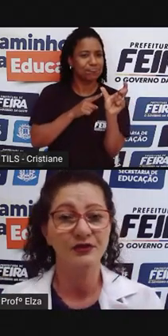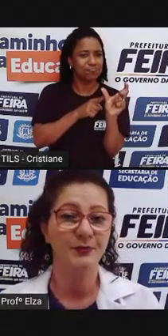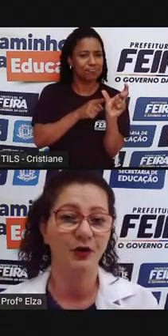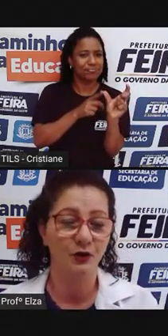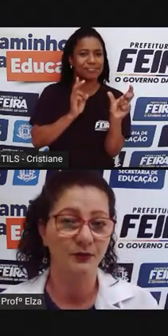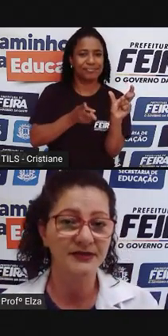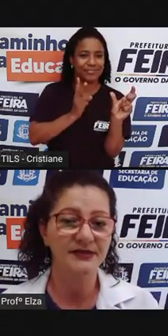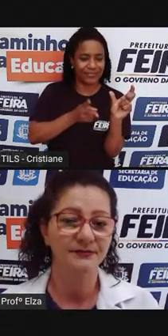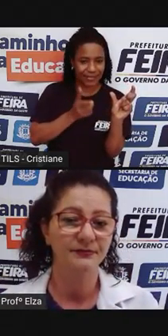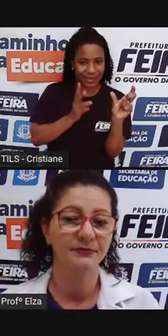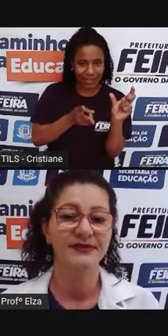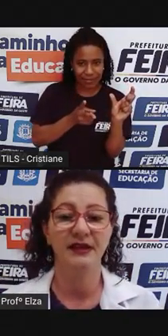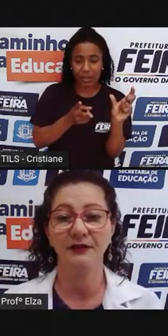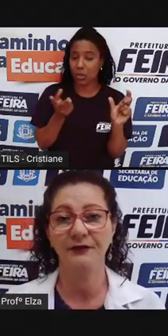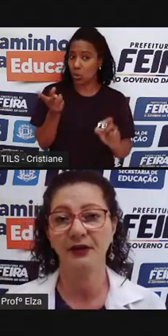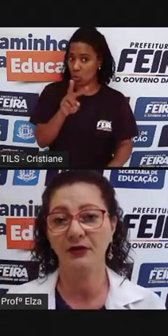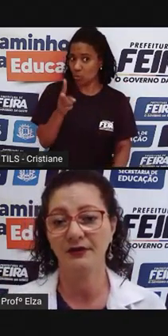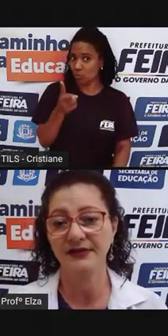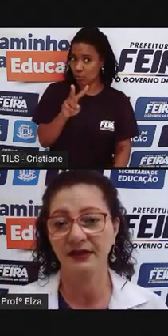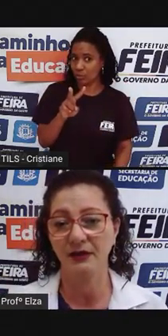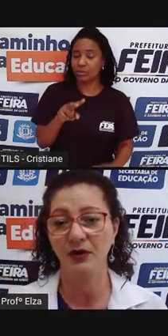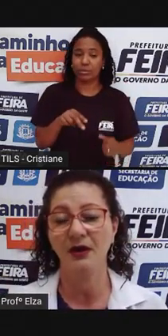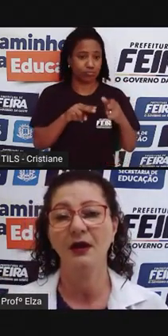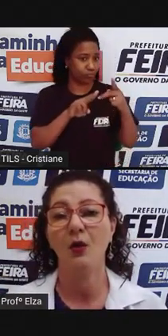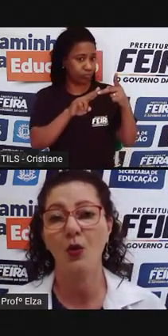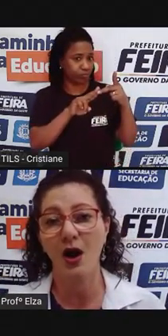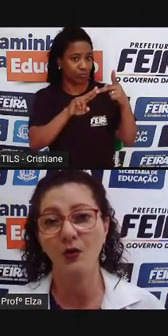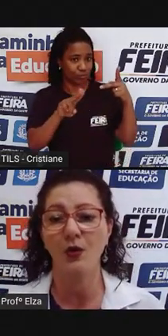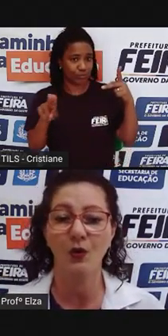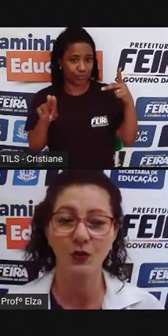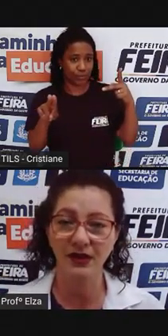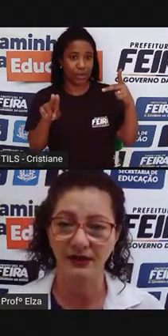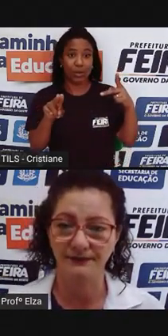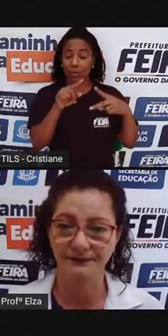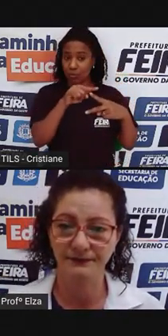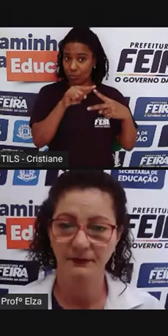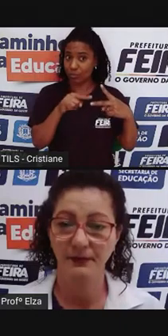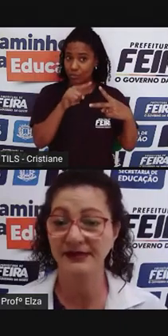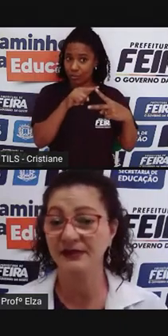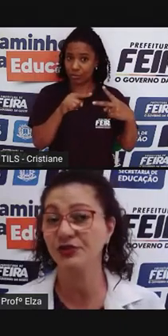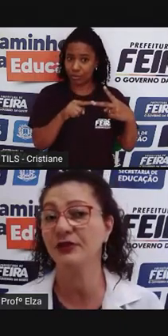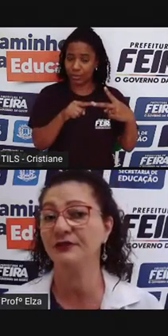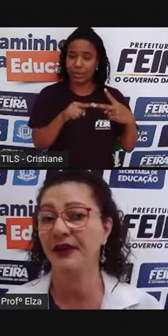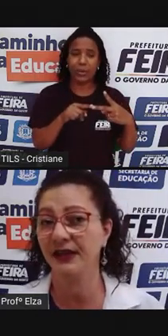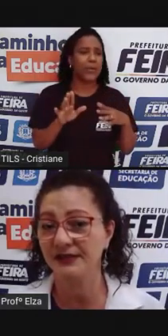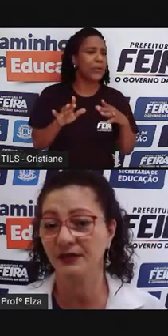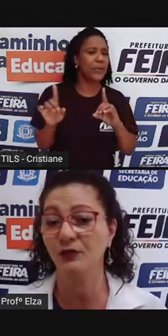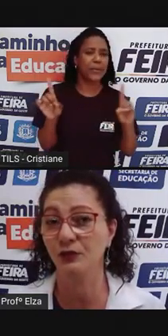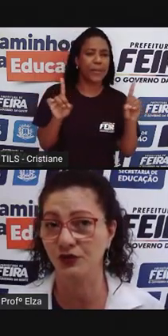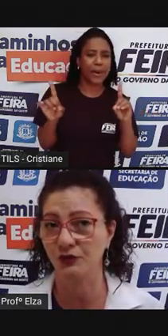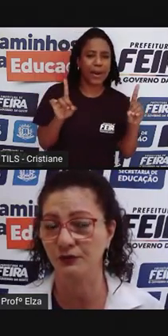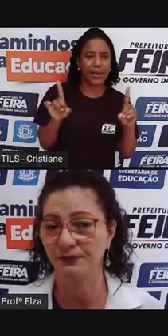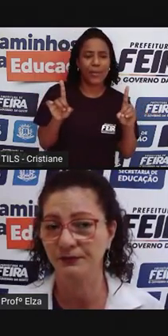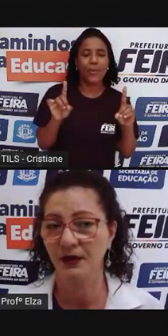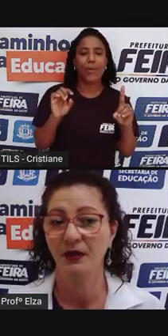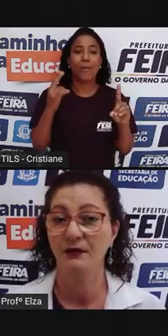Ambos os pronomes significam na nossa língua qual ou o que. Mas existe uma diferença no